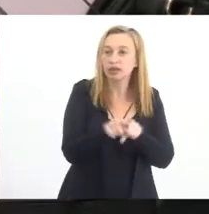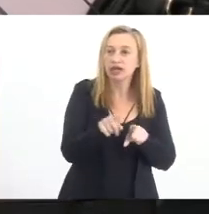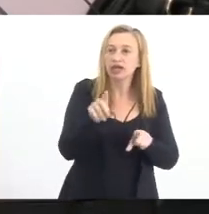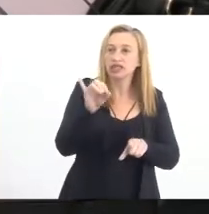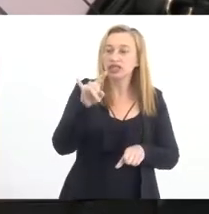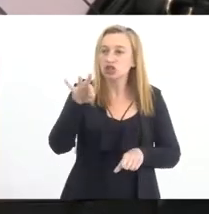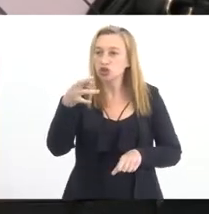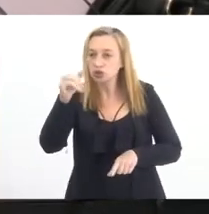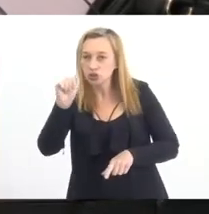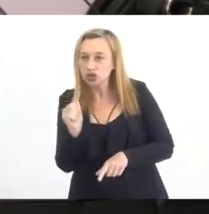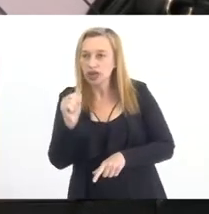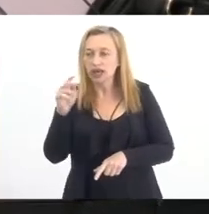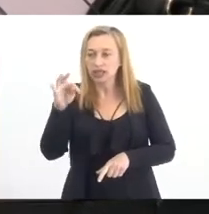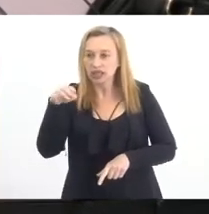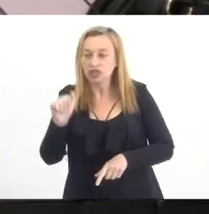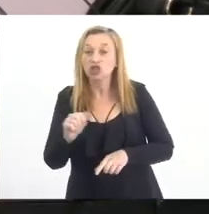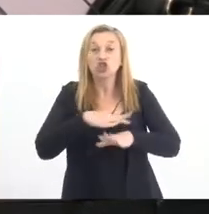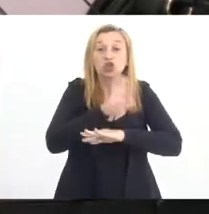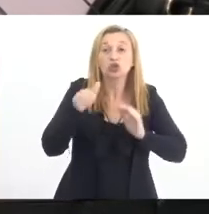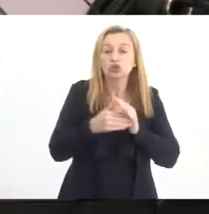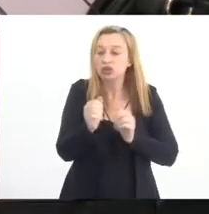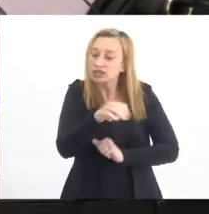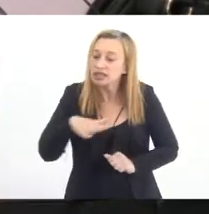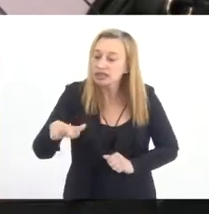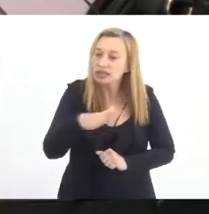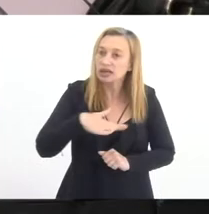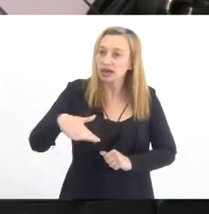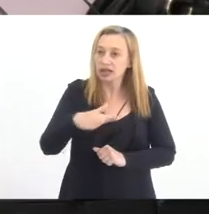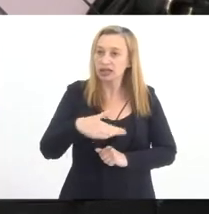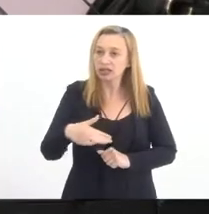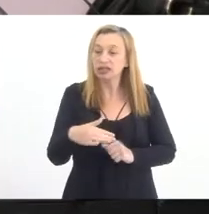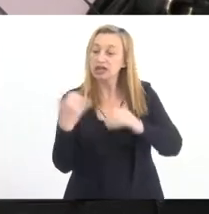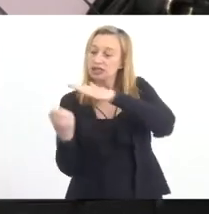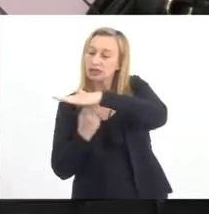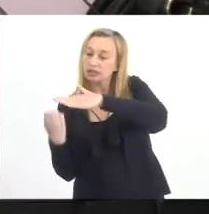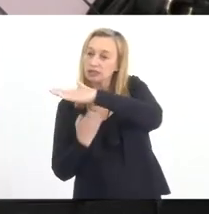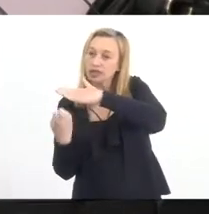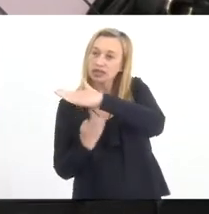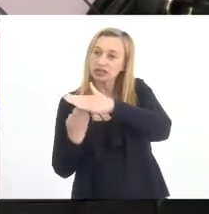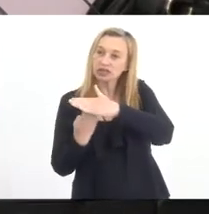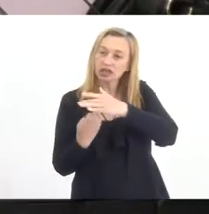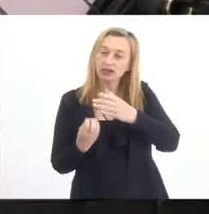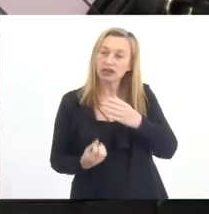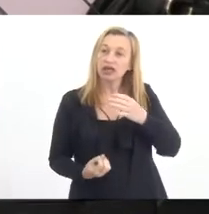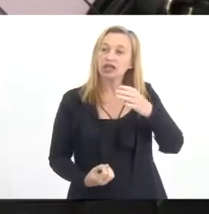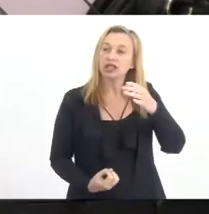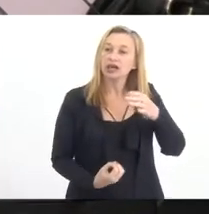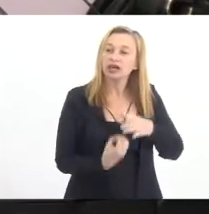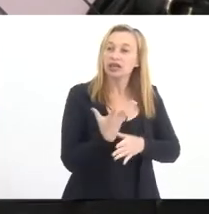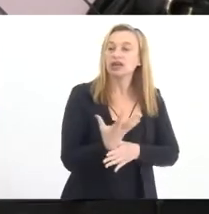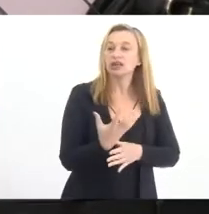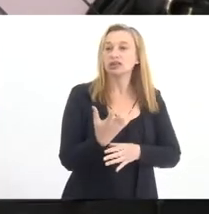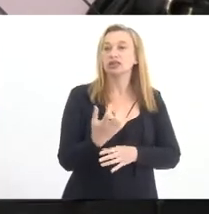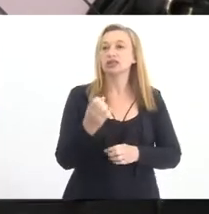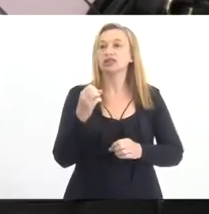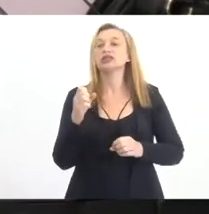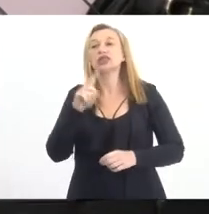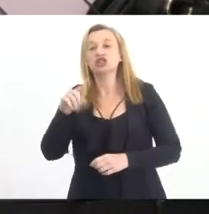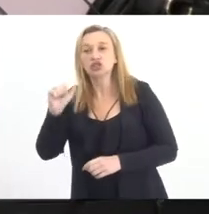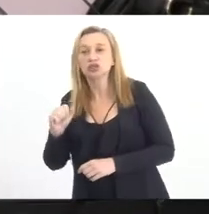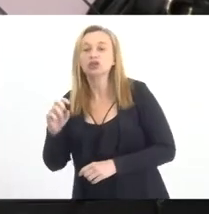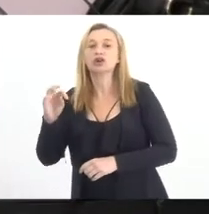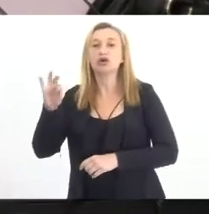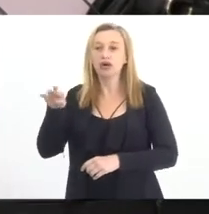a Gerdau e todas aquelas áreas, aquelas empresas que estavam se instalando na Zona Oeste e o Distrito Industrial também de Santa